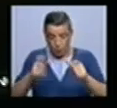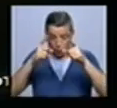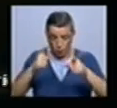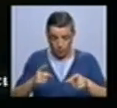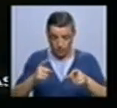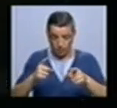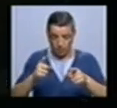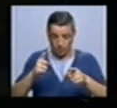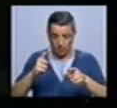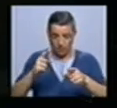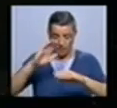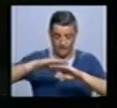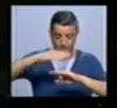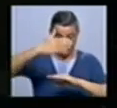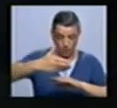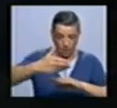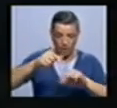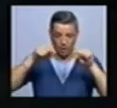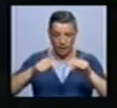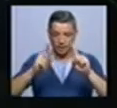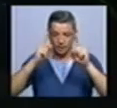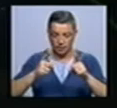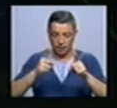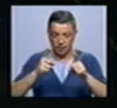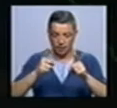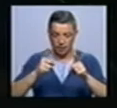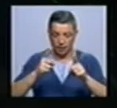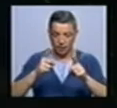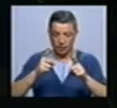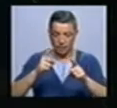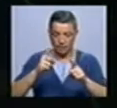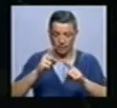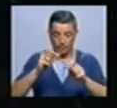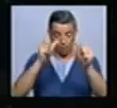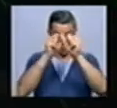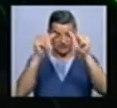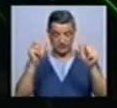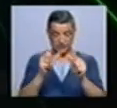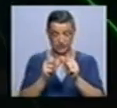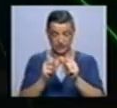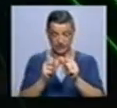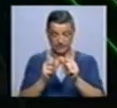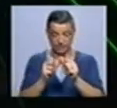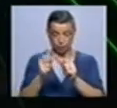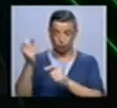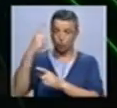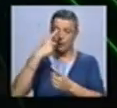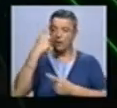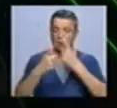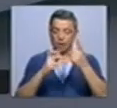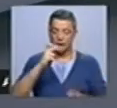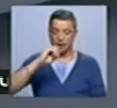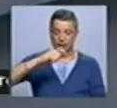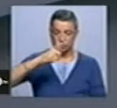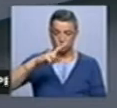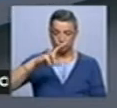para fora, digamos assim, muitos desses asteroides acabaram por ser ejetados também para os confins do Sistema Solar. Não eram asteroides quaisquer, eram asteroides ricos